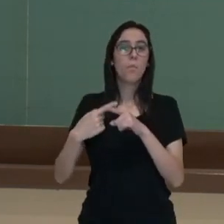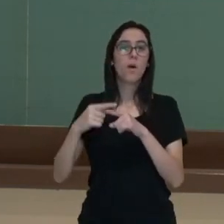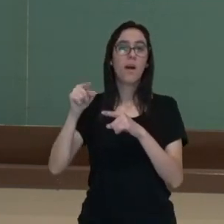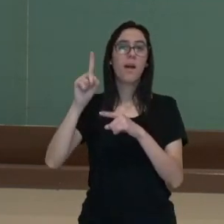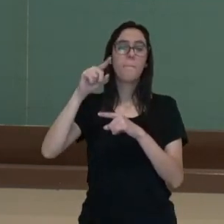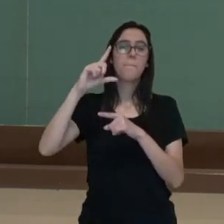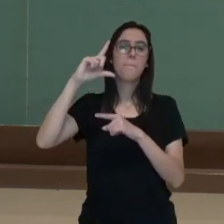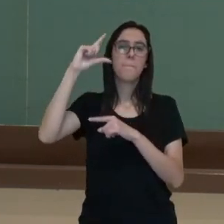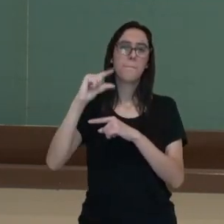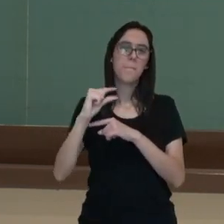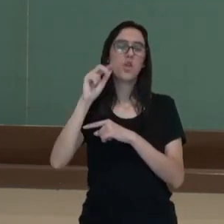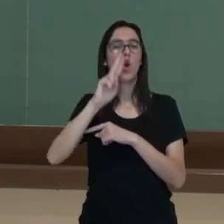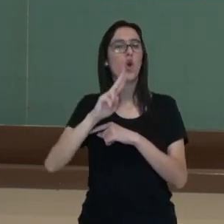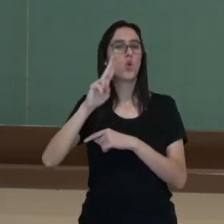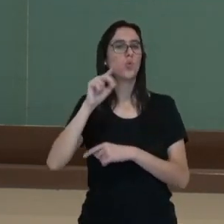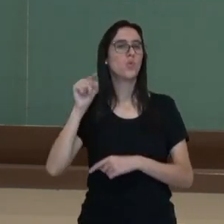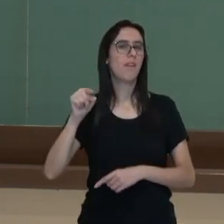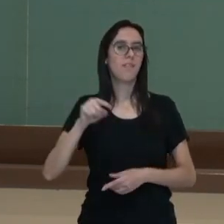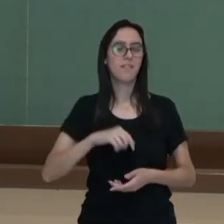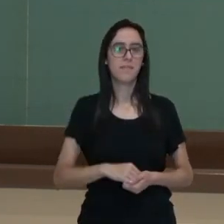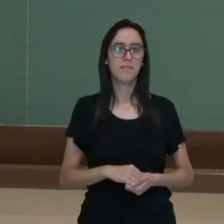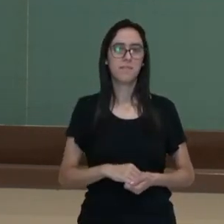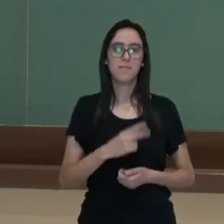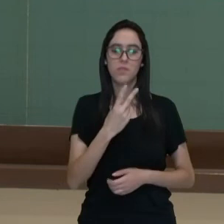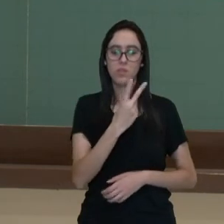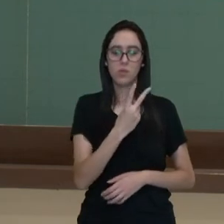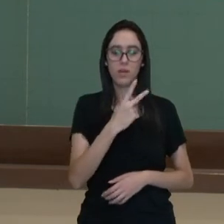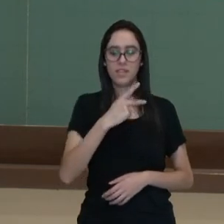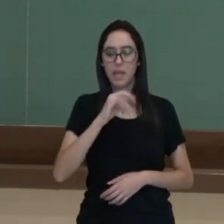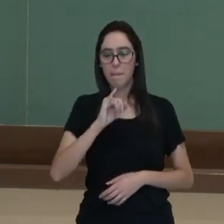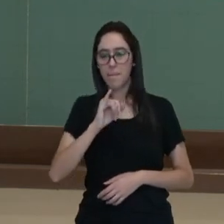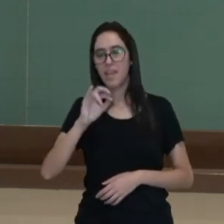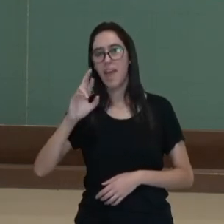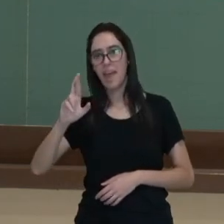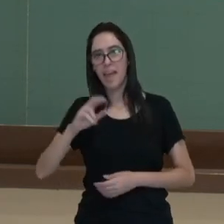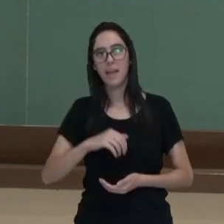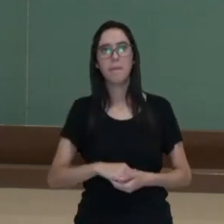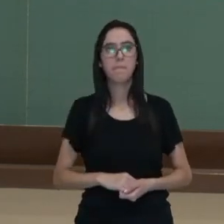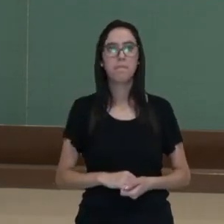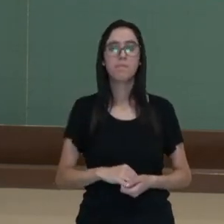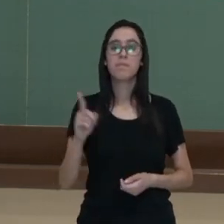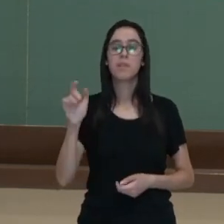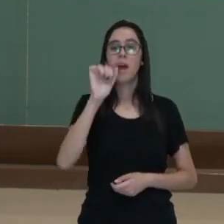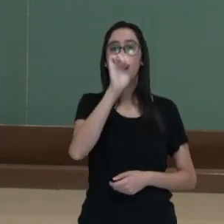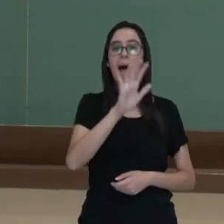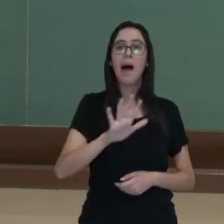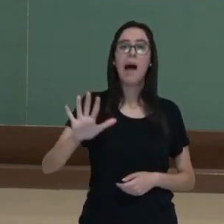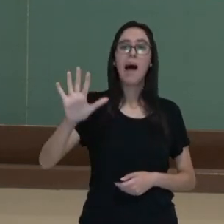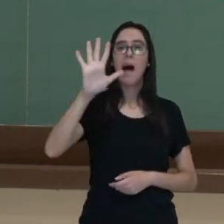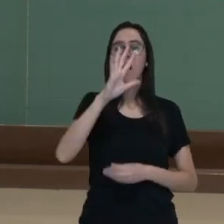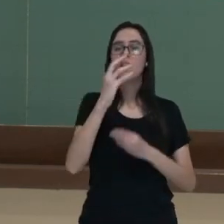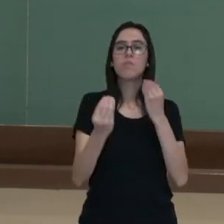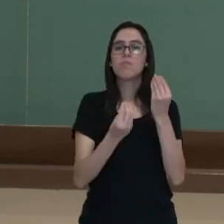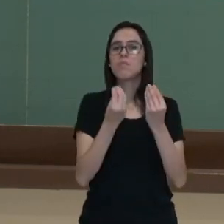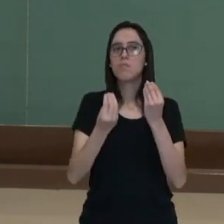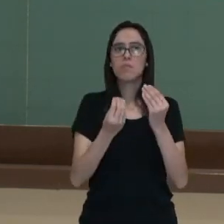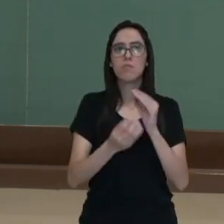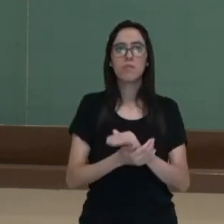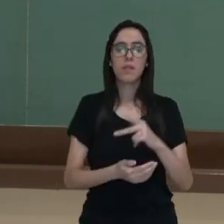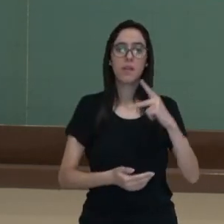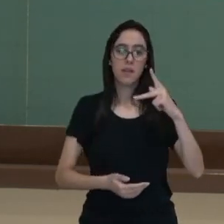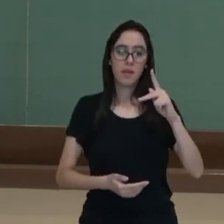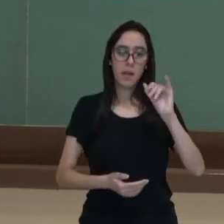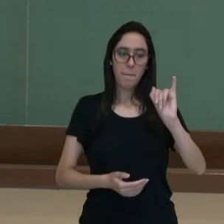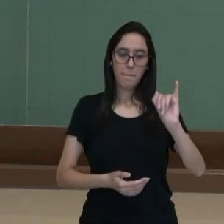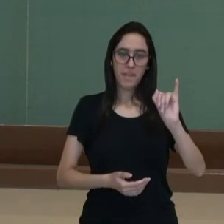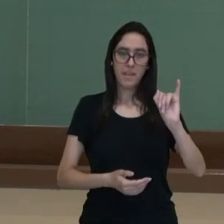gente utiliza esse da circunferência, então 2πr. E a área? Quanto cabe nesse espaço aqui dentro? É πr